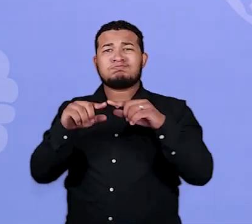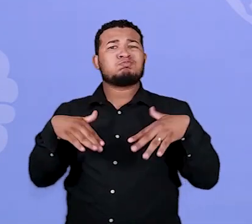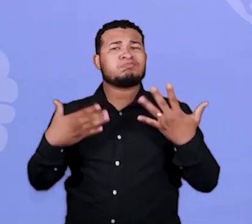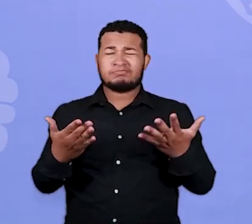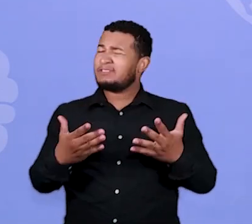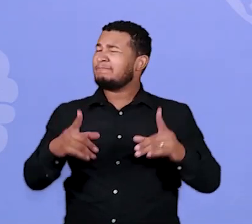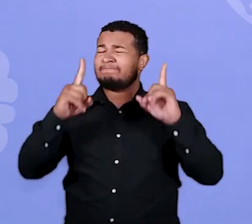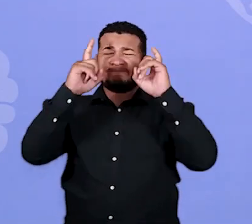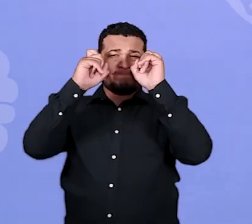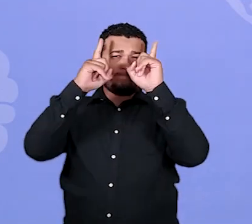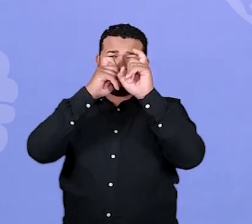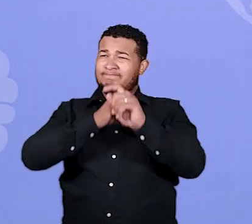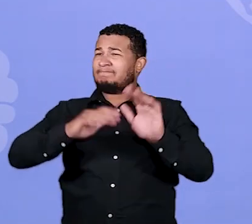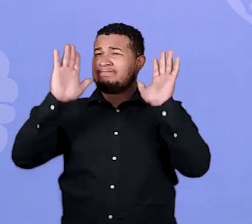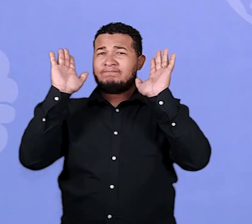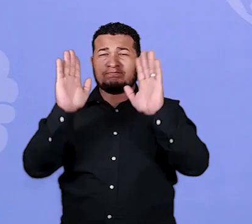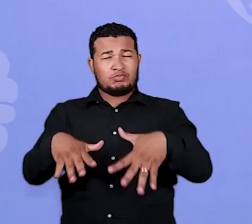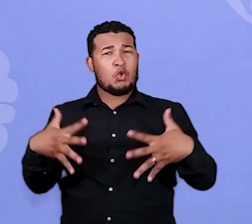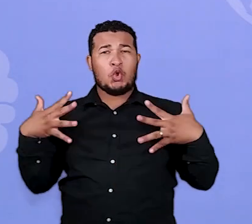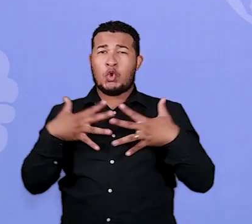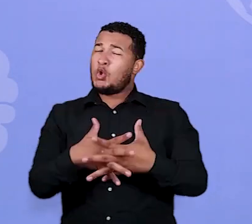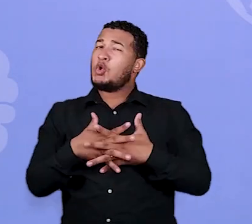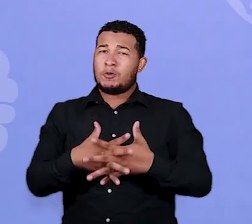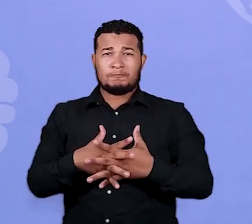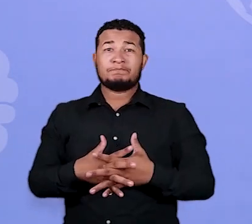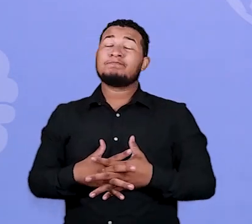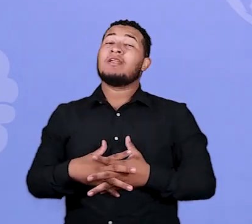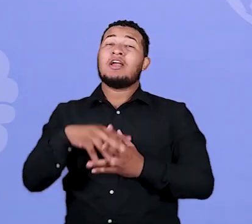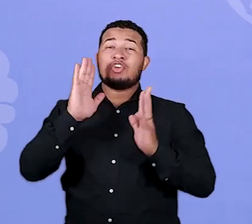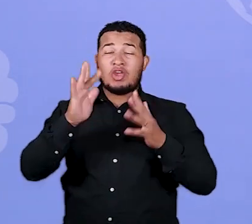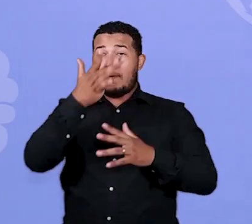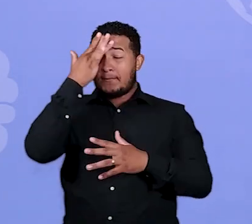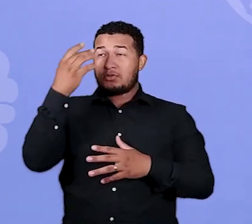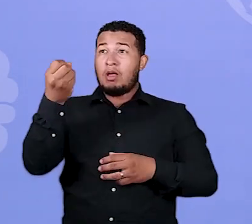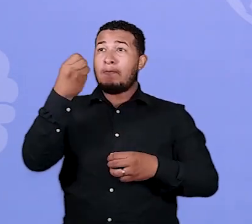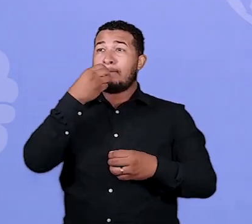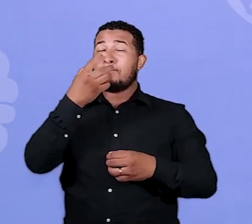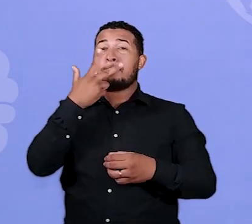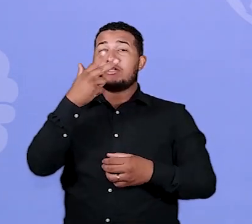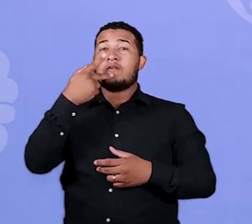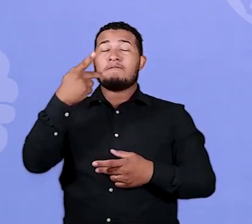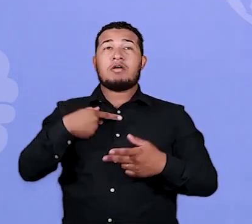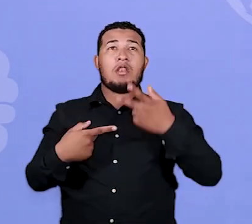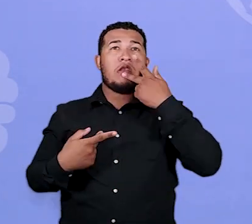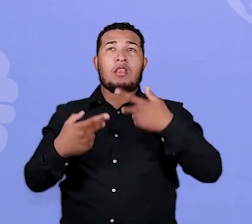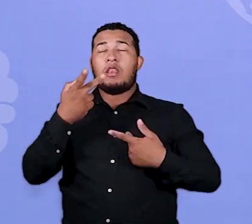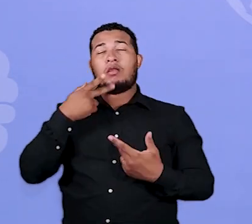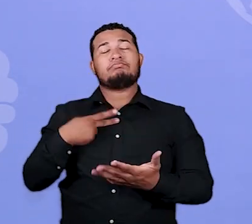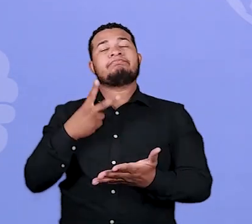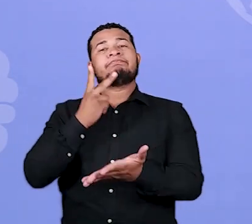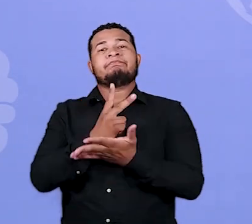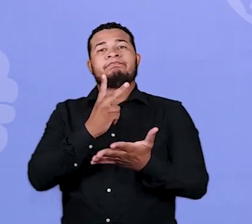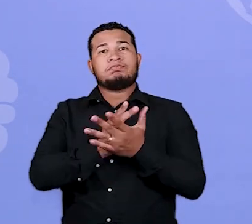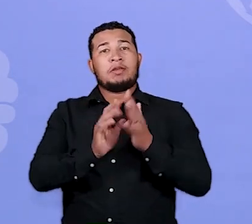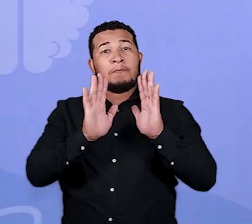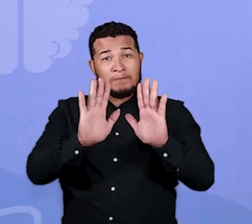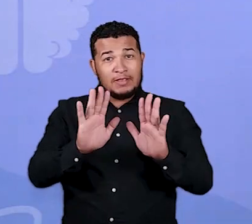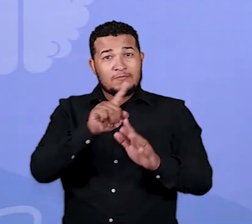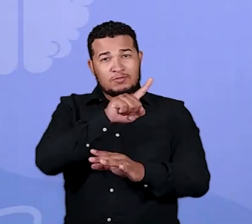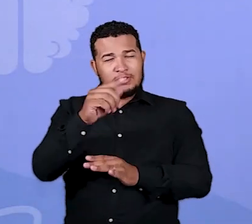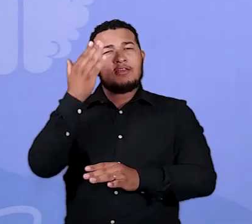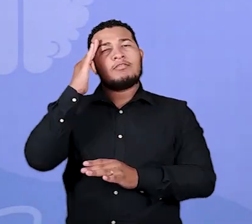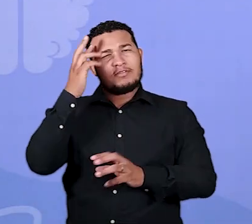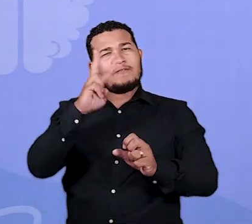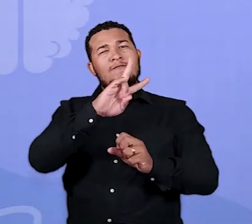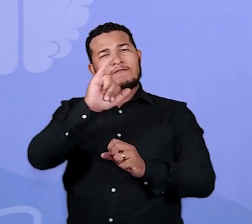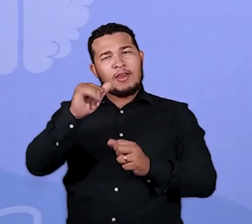desse jogo. Para mim é muito difícil, é muito complexo. Eu já ouvi isso muitas vezes nas escolas que eu tive a oportunidade de dar aula. Mas